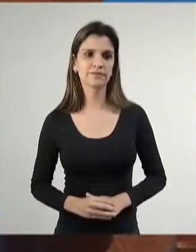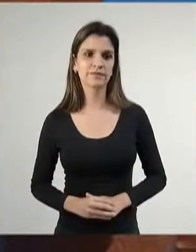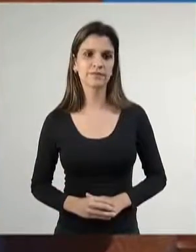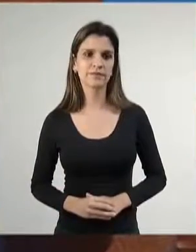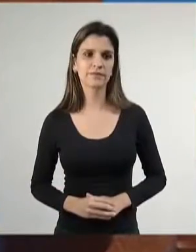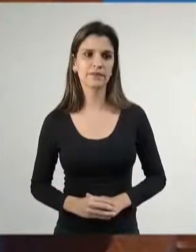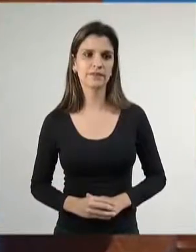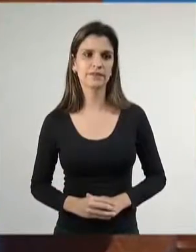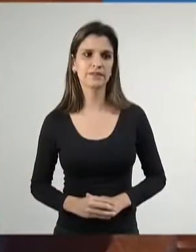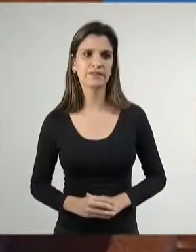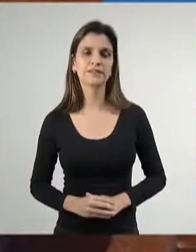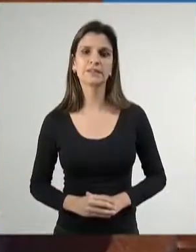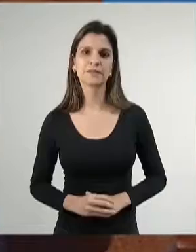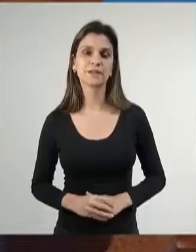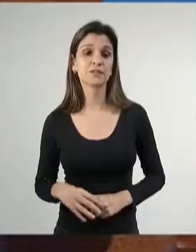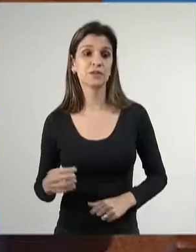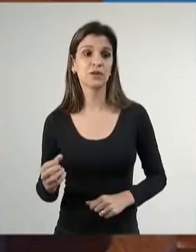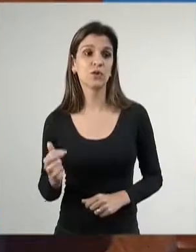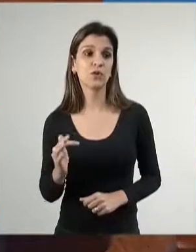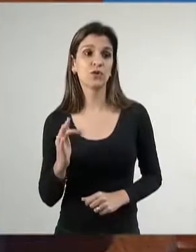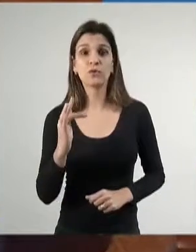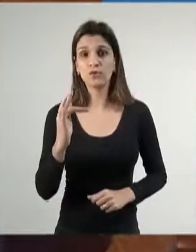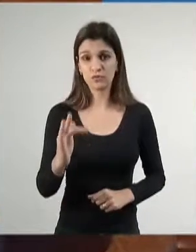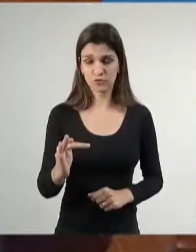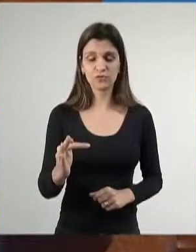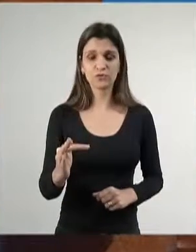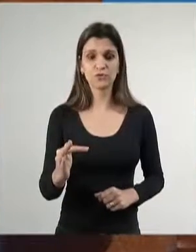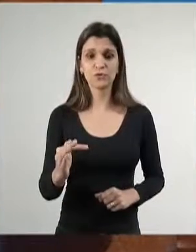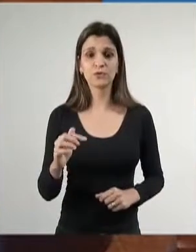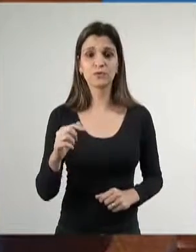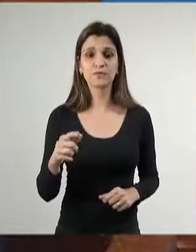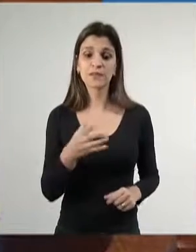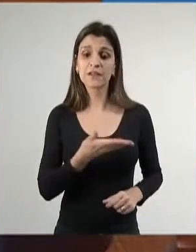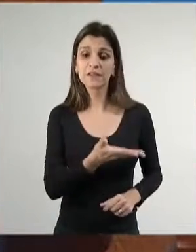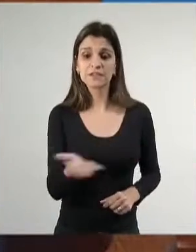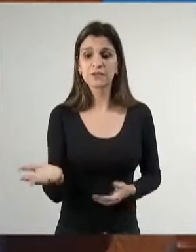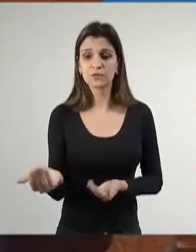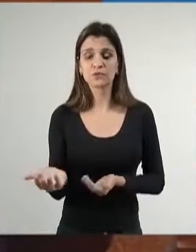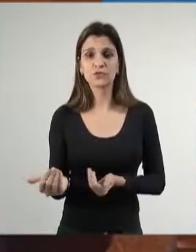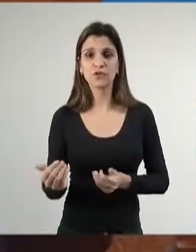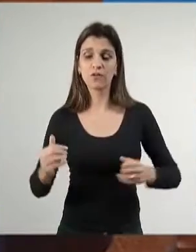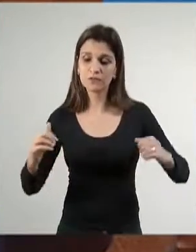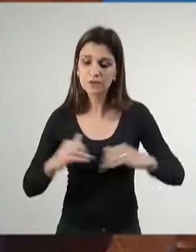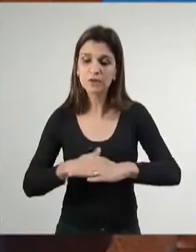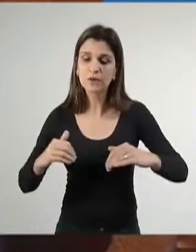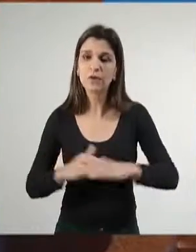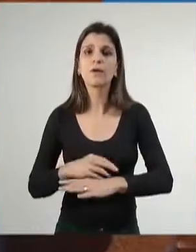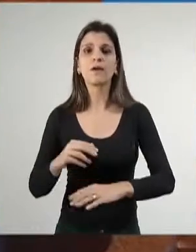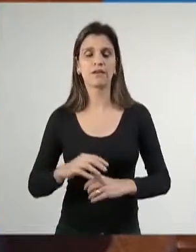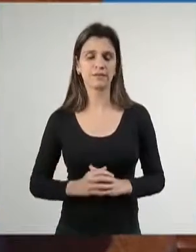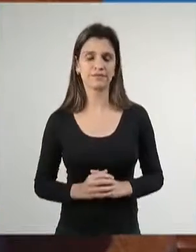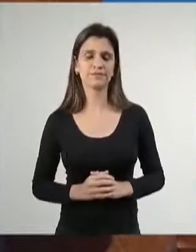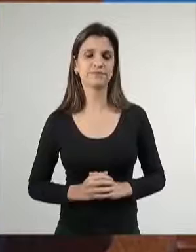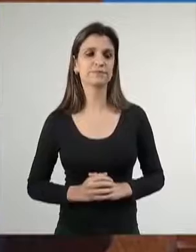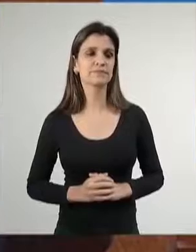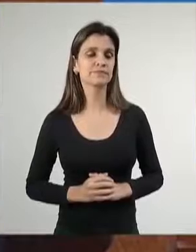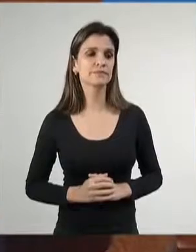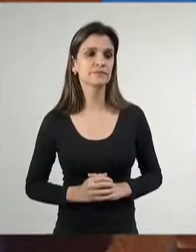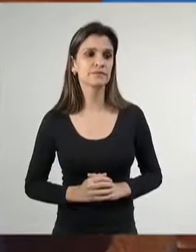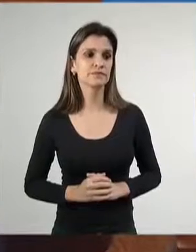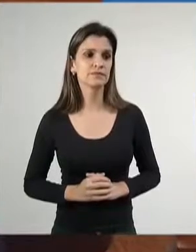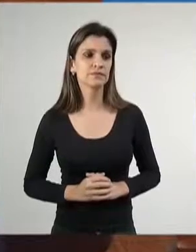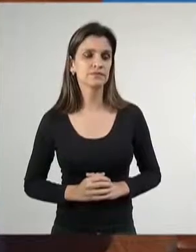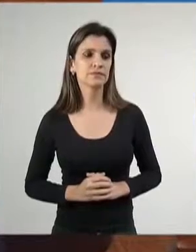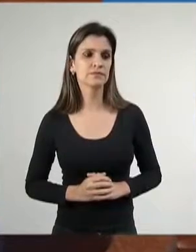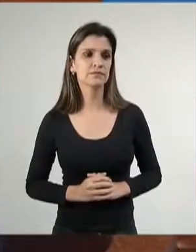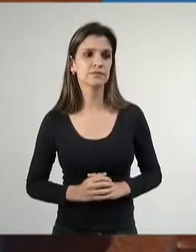estarão aí à frente de um volante de um veículo. Mas eu vim aqui também para falar